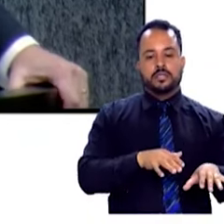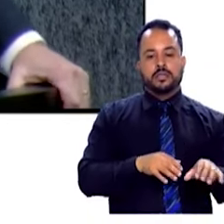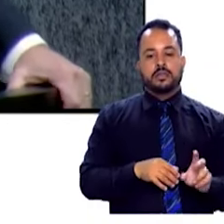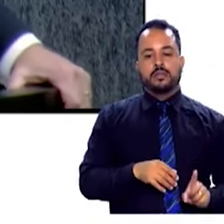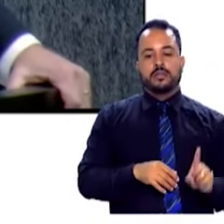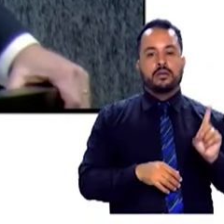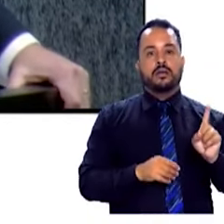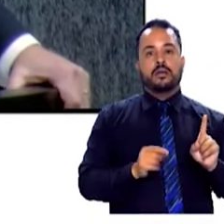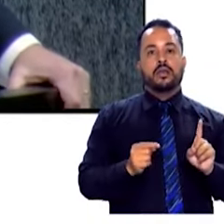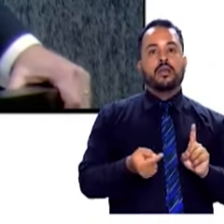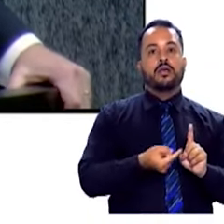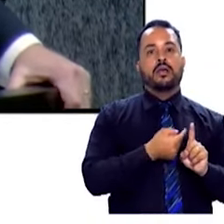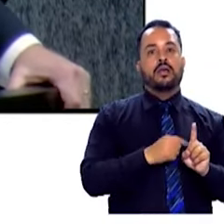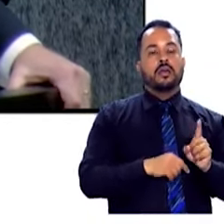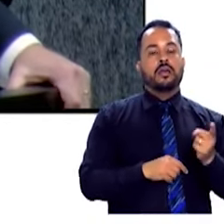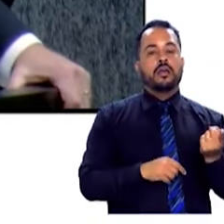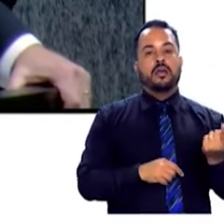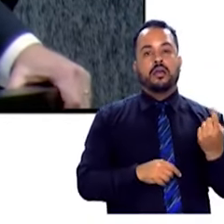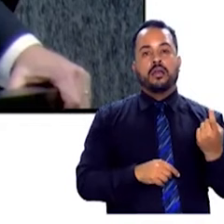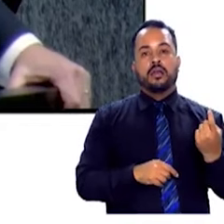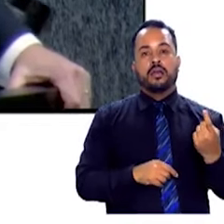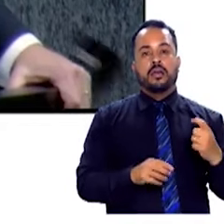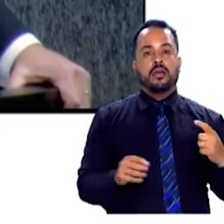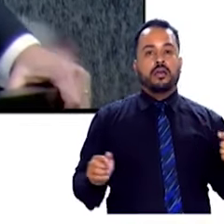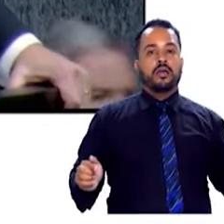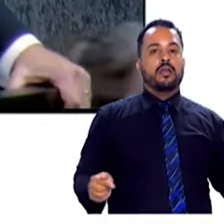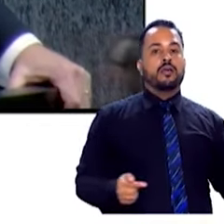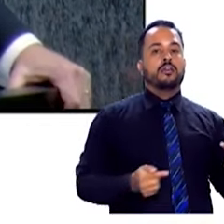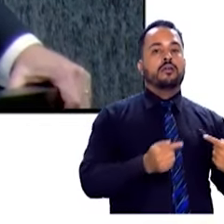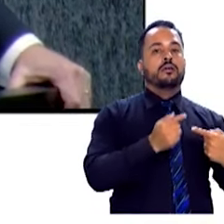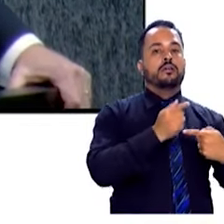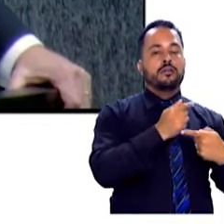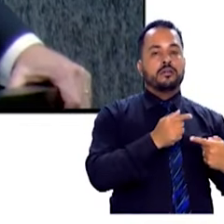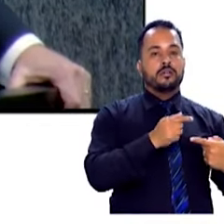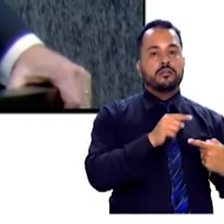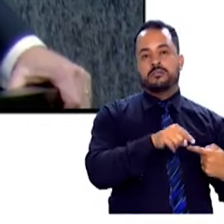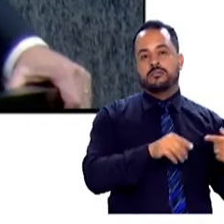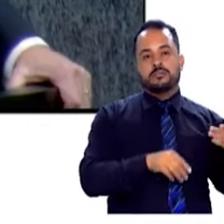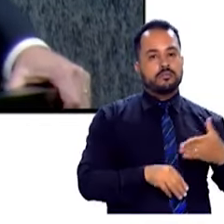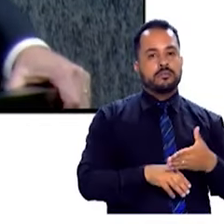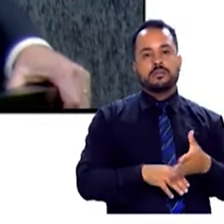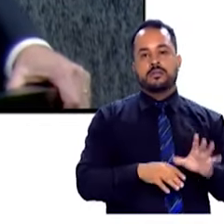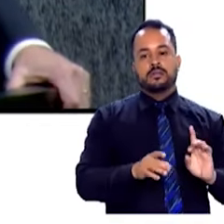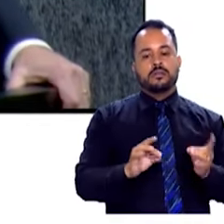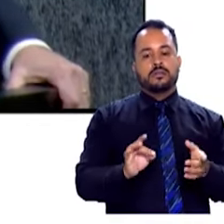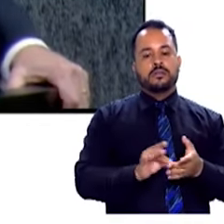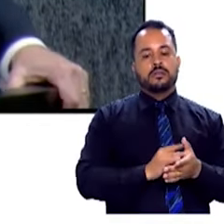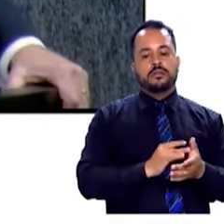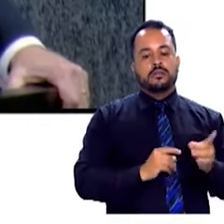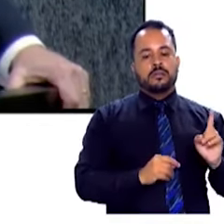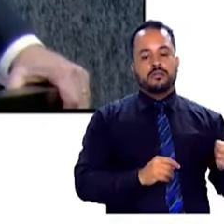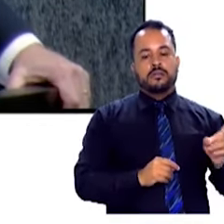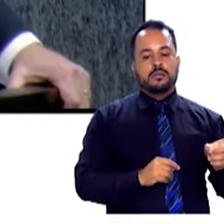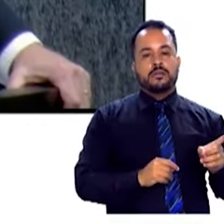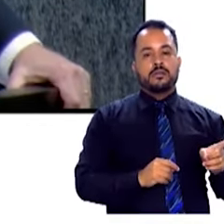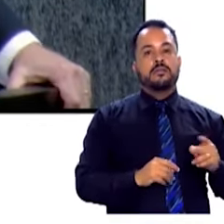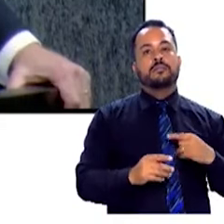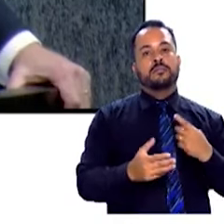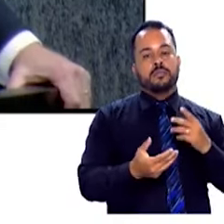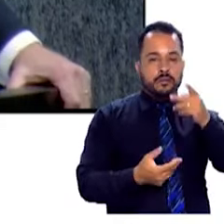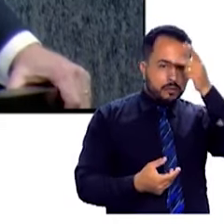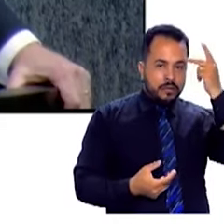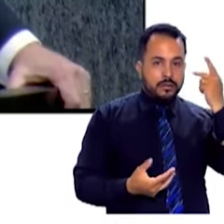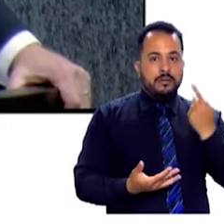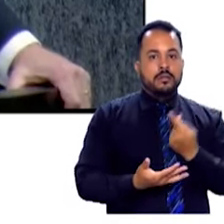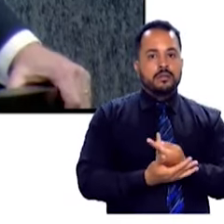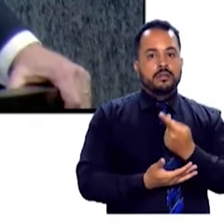única pessoa a arguir contra o amigo dele ser admitido no concurso ele disse olha meu amigo gostaria muito que fosse admitido mas ele é a pessoa errada para